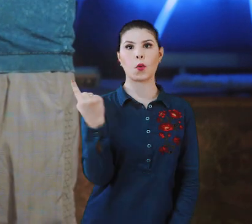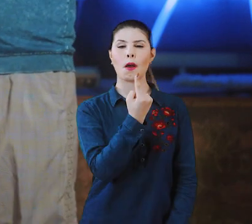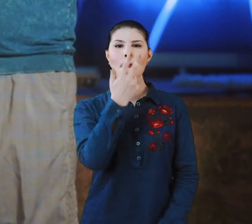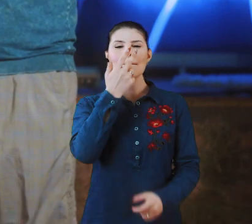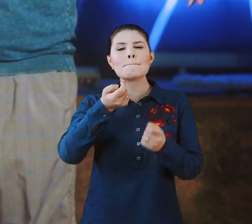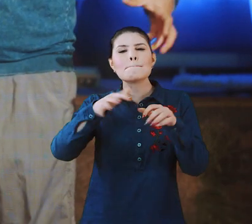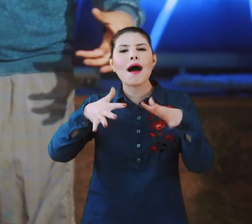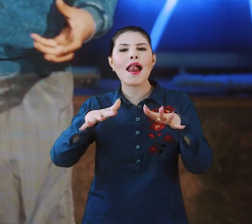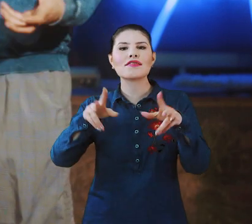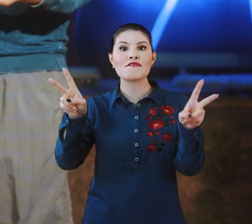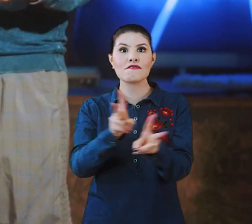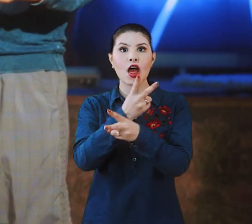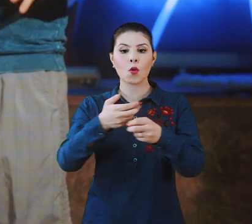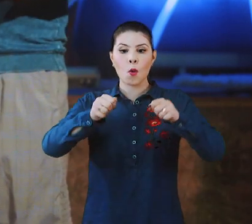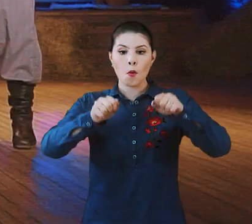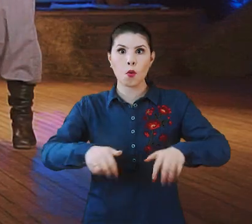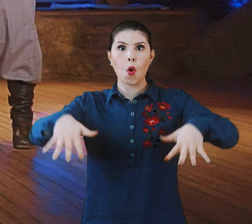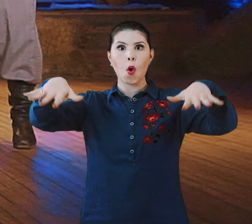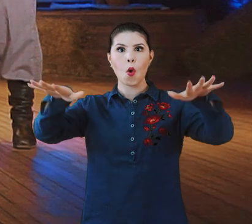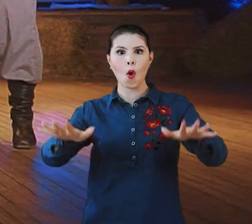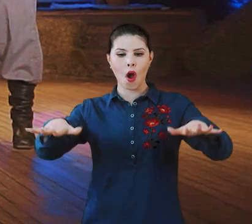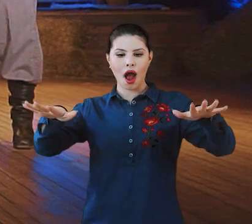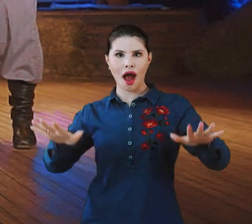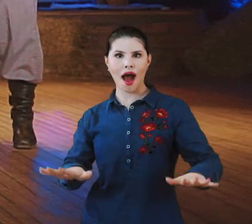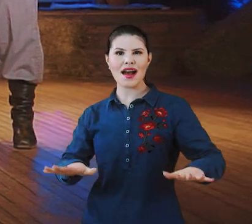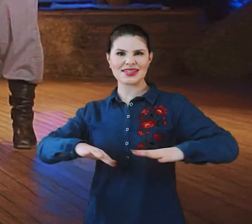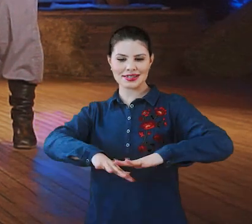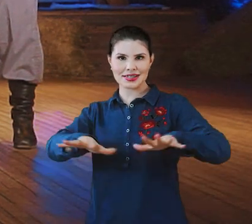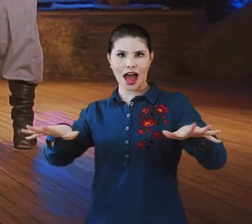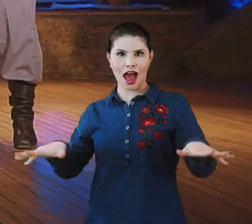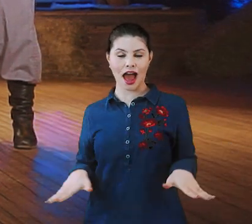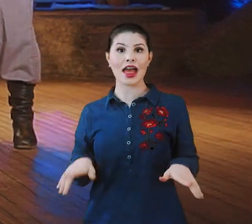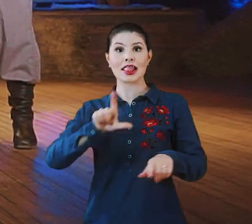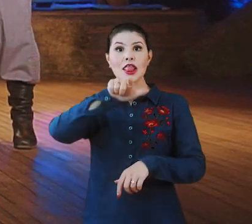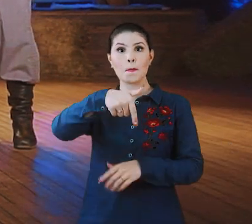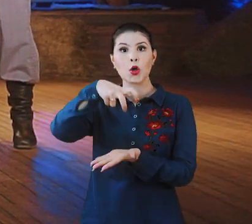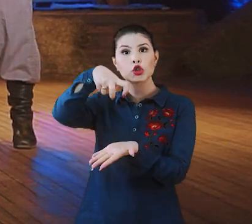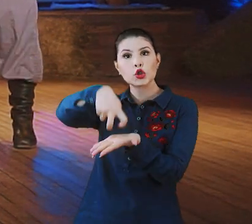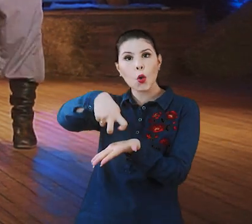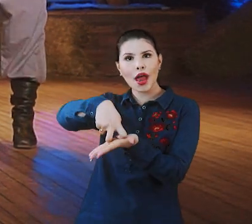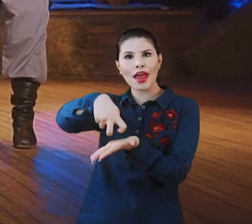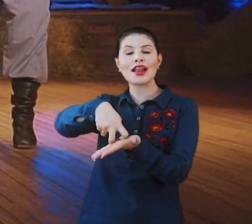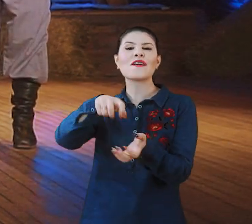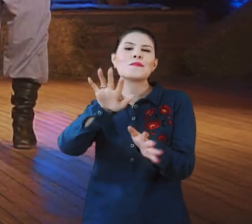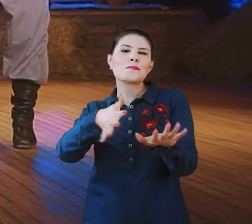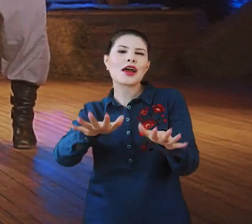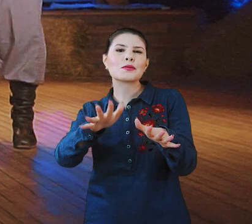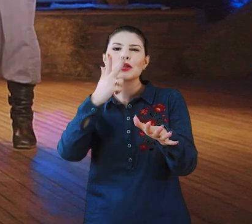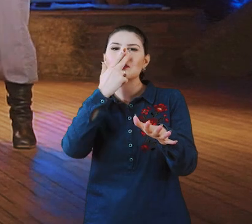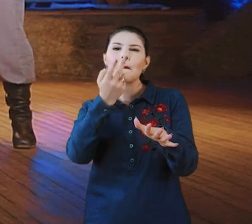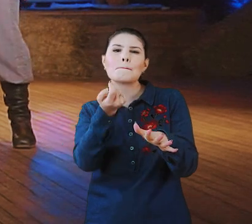vento emborque por debaixo da saia, inflando a saia e se ajoelhando, criando então a figura de um grande